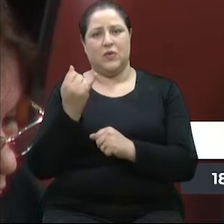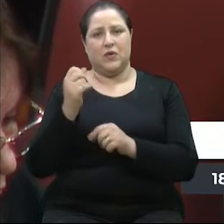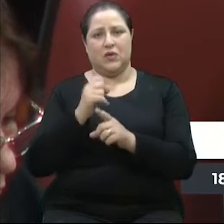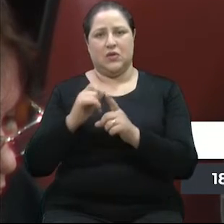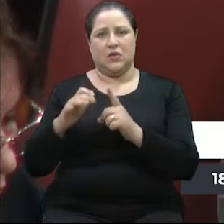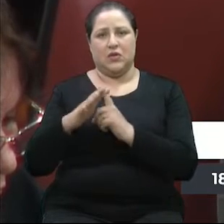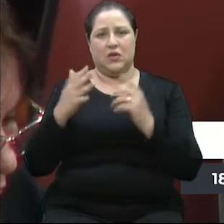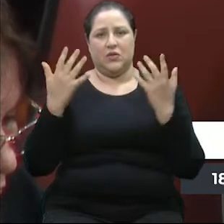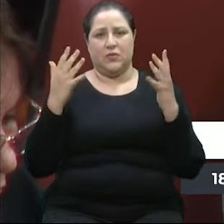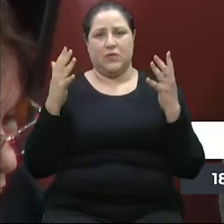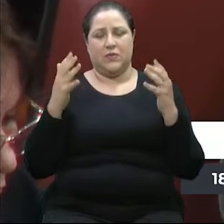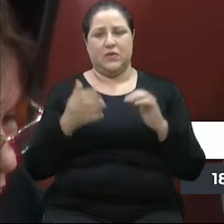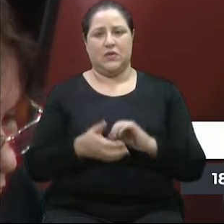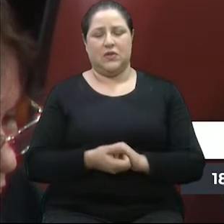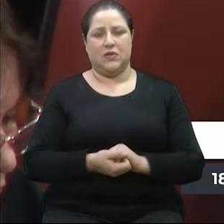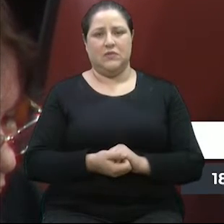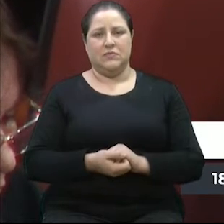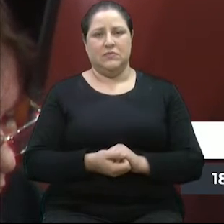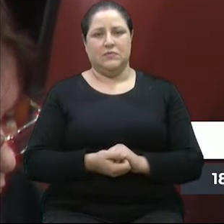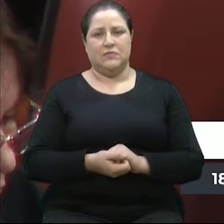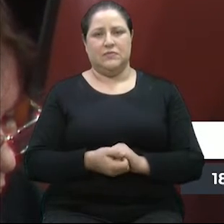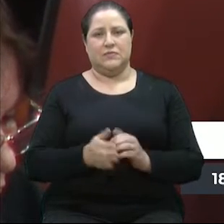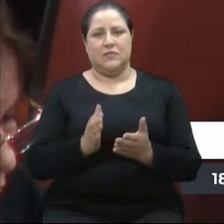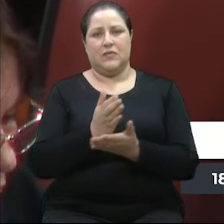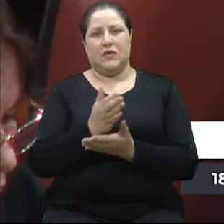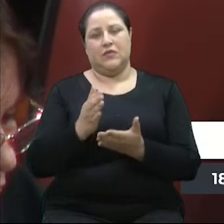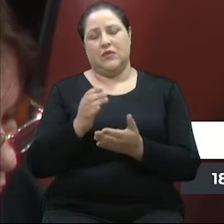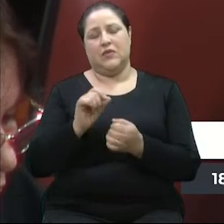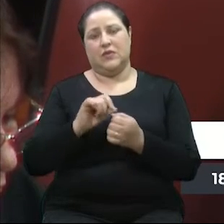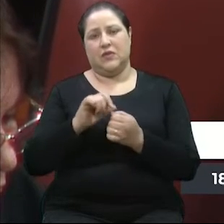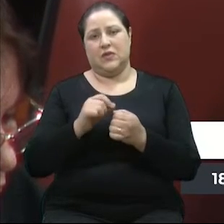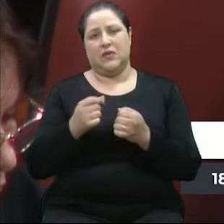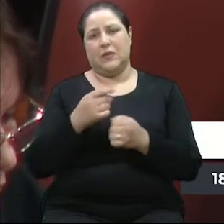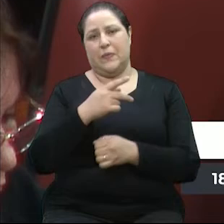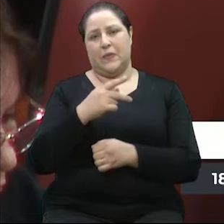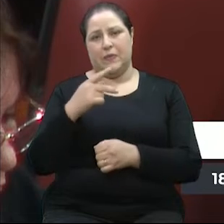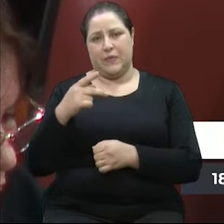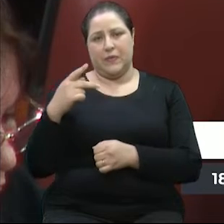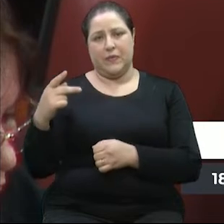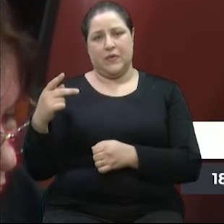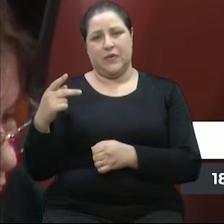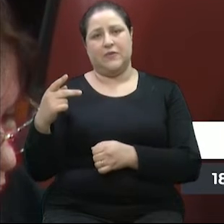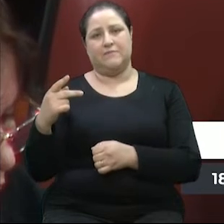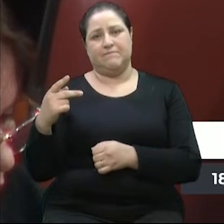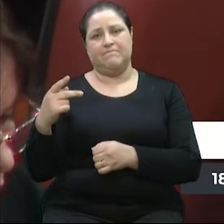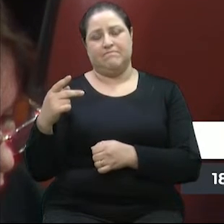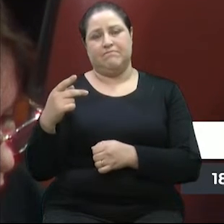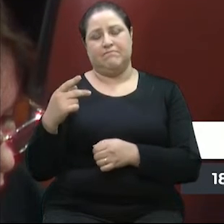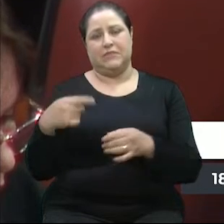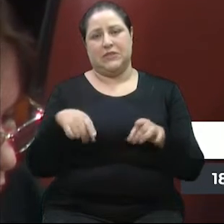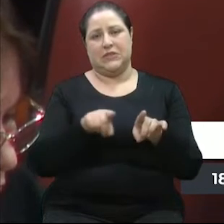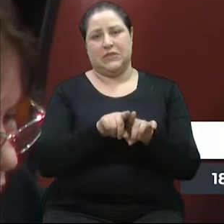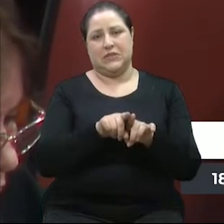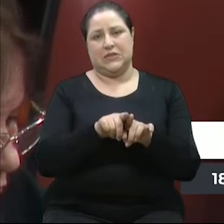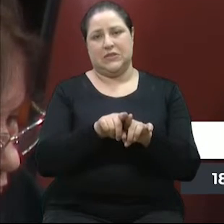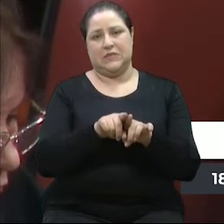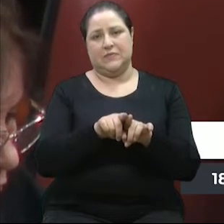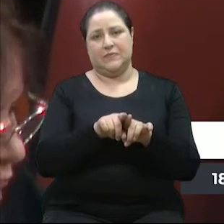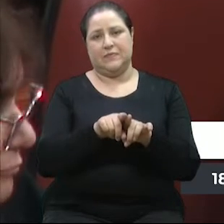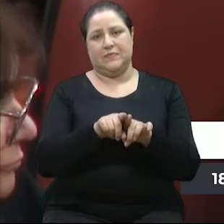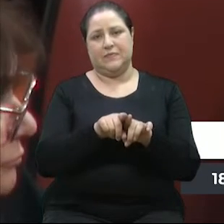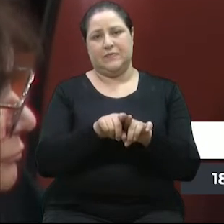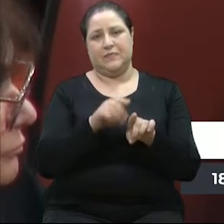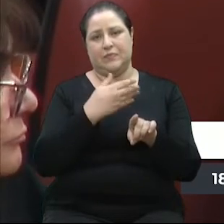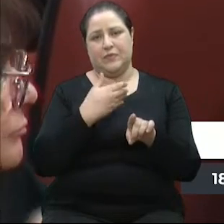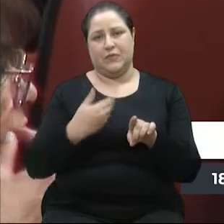eu lhe parabenizo, de repente, fazer algumas parcerias público-privadas, porque nós temos que pensar a um